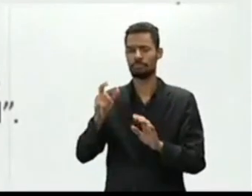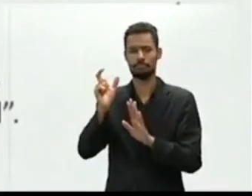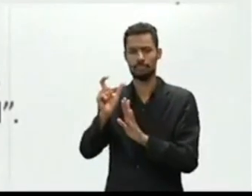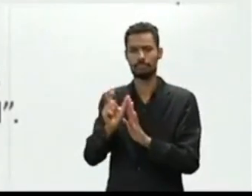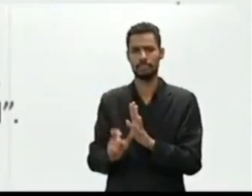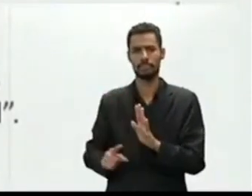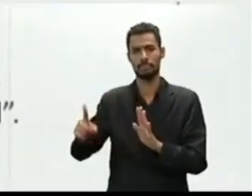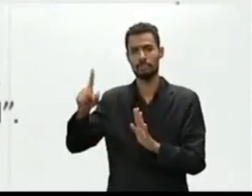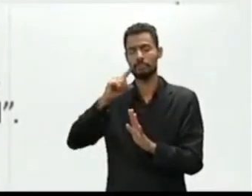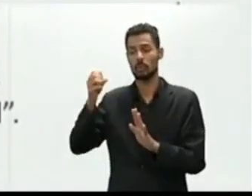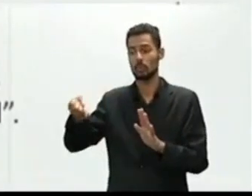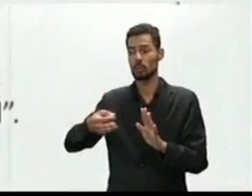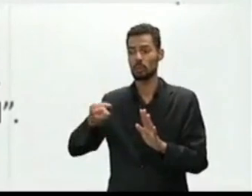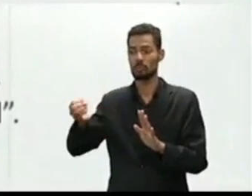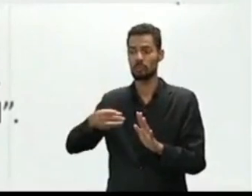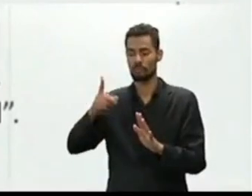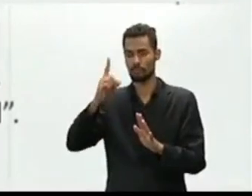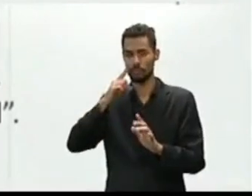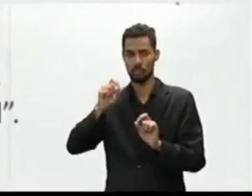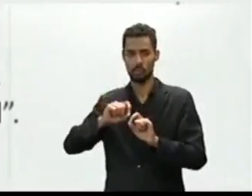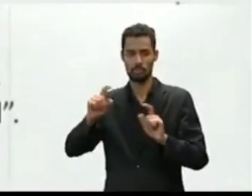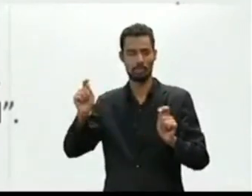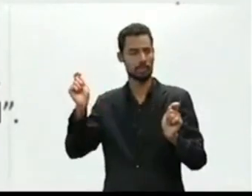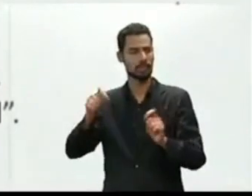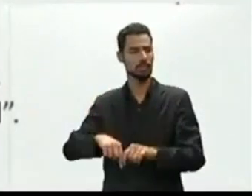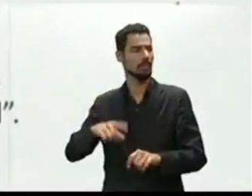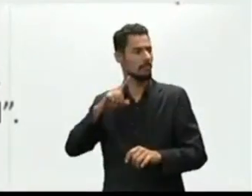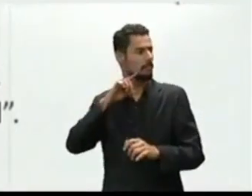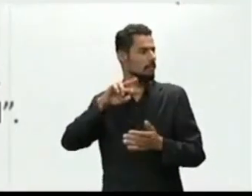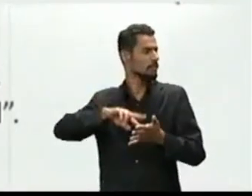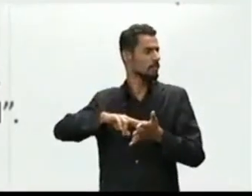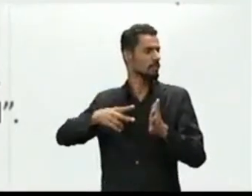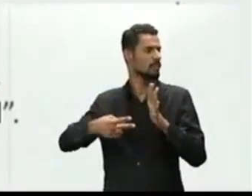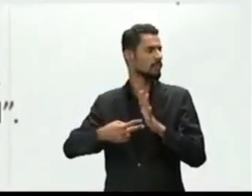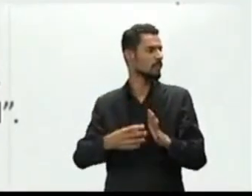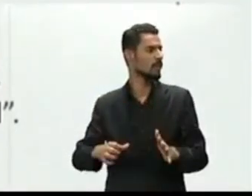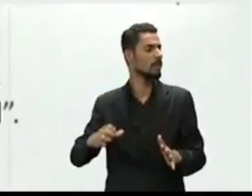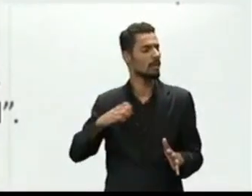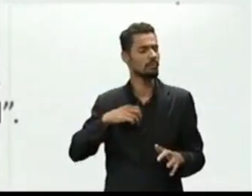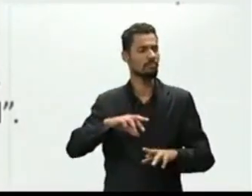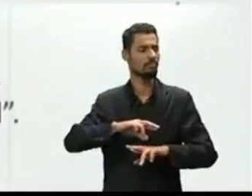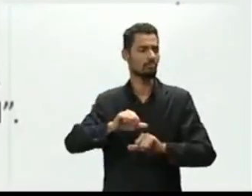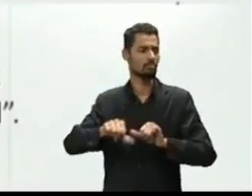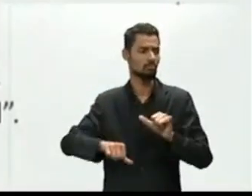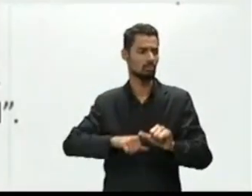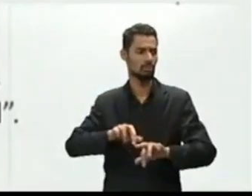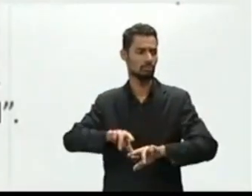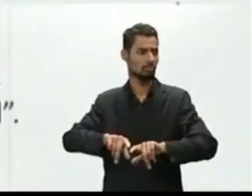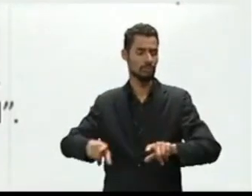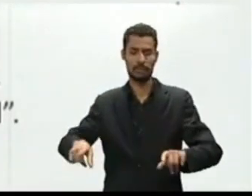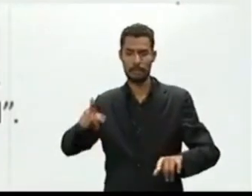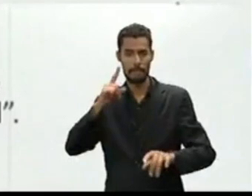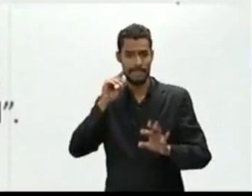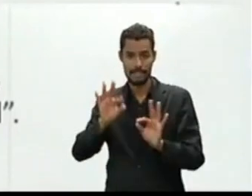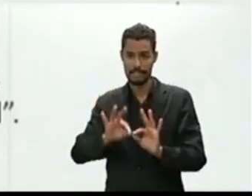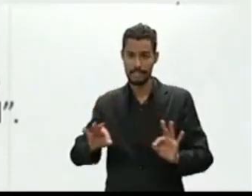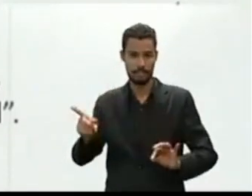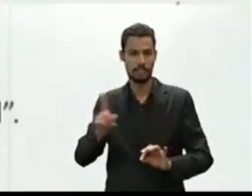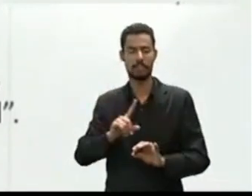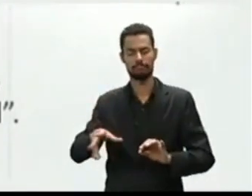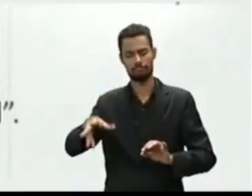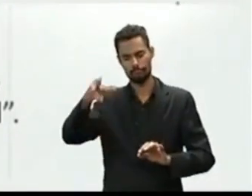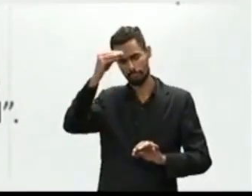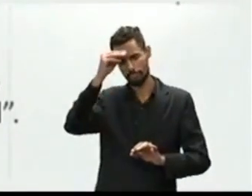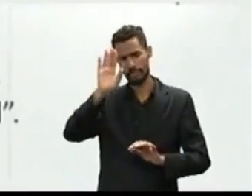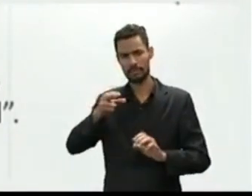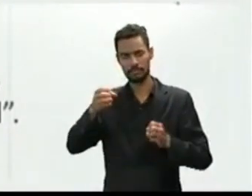coisas novas a cada dia. A própria definição de ética varia muito entre os autores, então não é algo simples, mas que tem que estar sempre